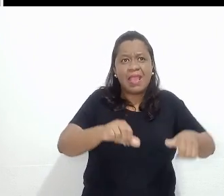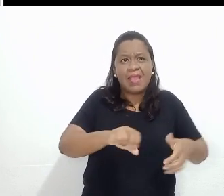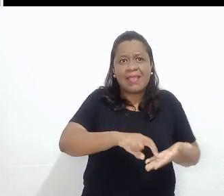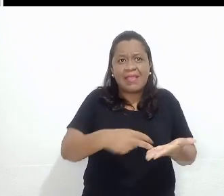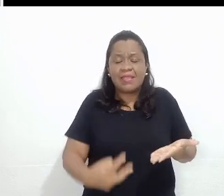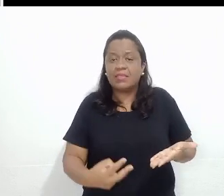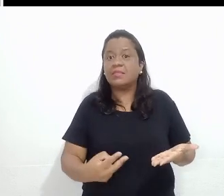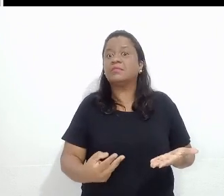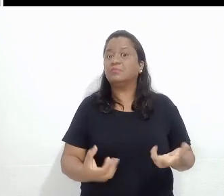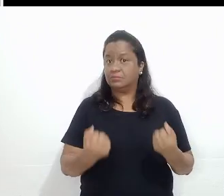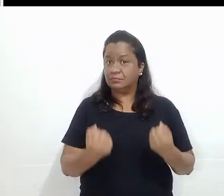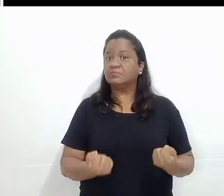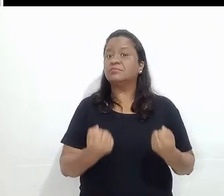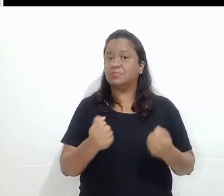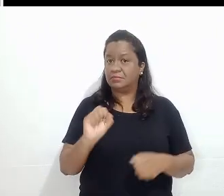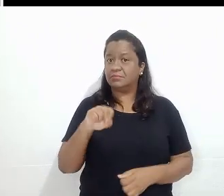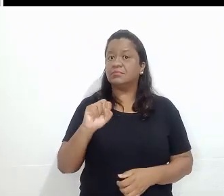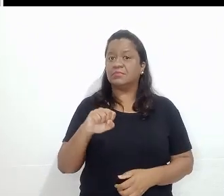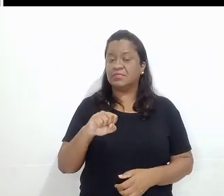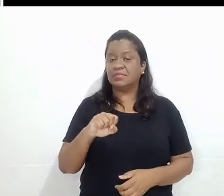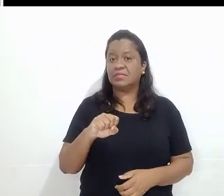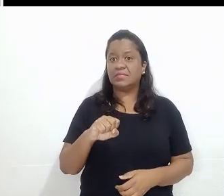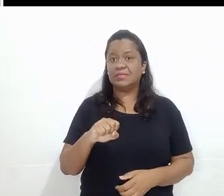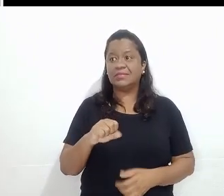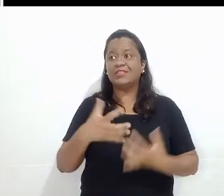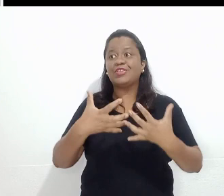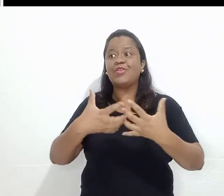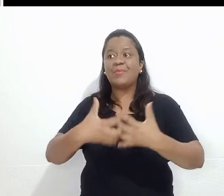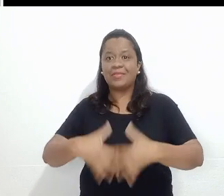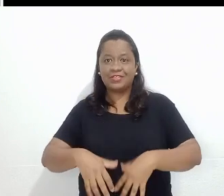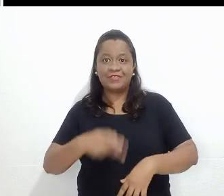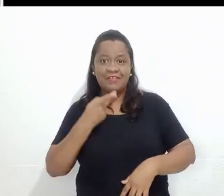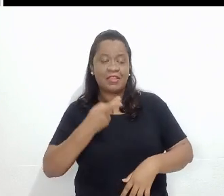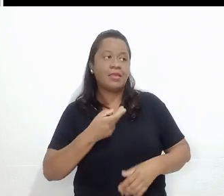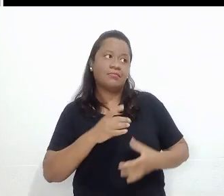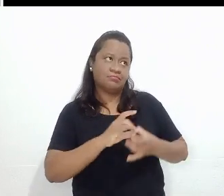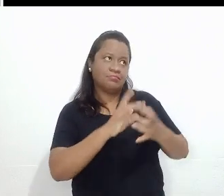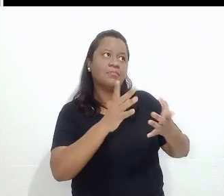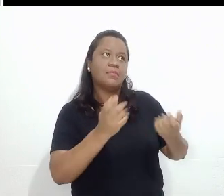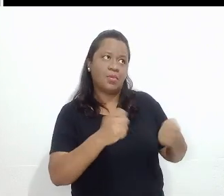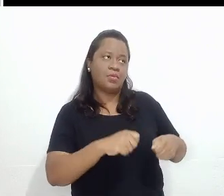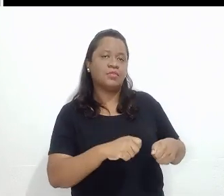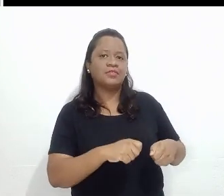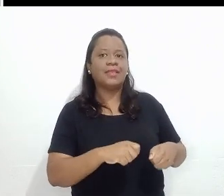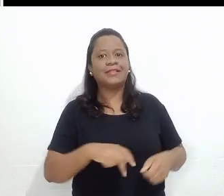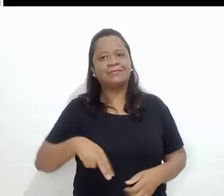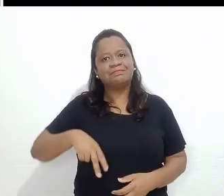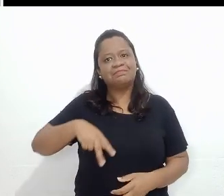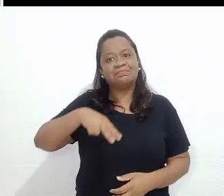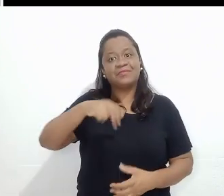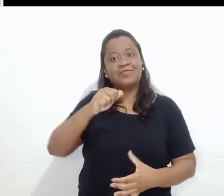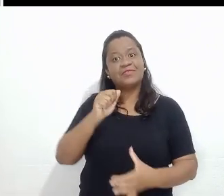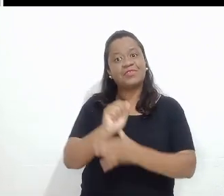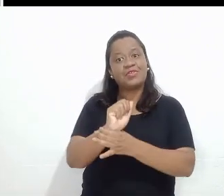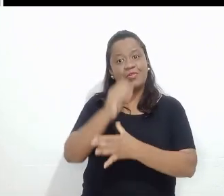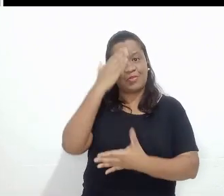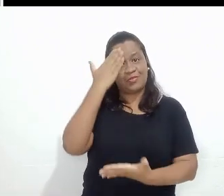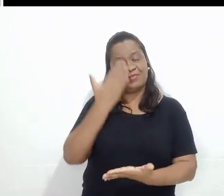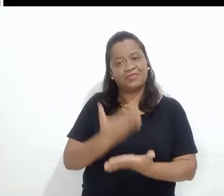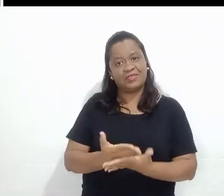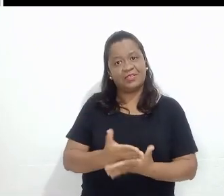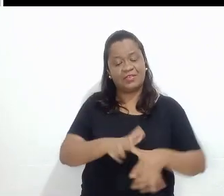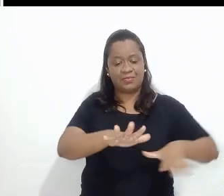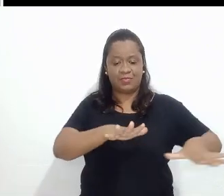mas sustenta. Você, se o maquinista diz pode ir, pode subir, você vai subir com confiança. Tá? E eles vão fazer o